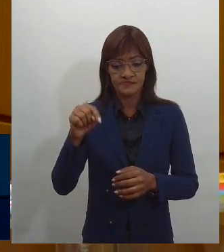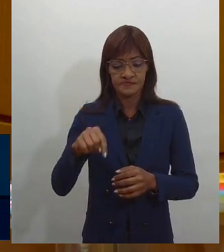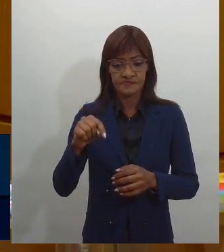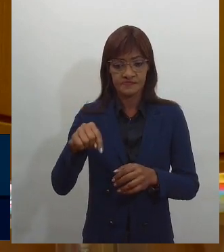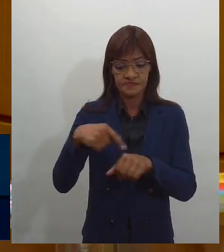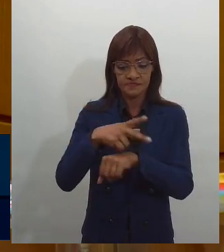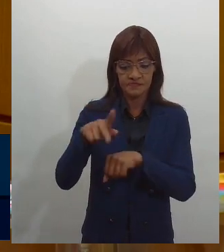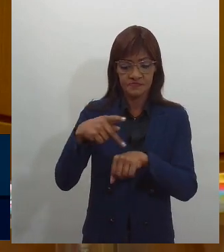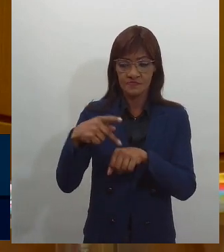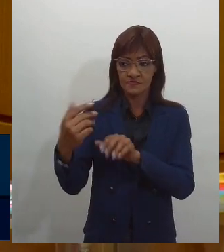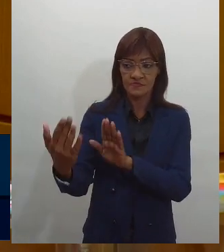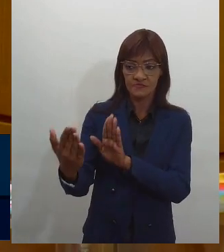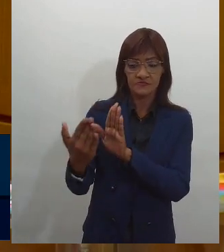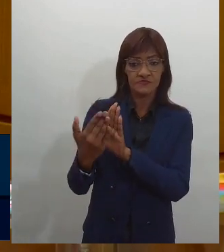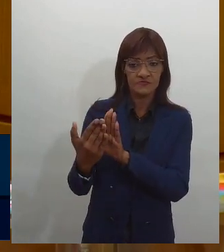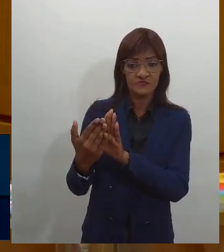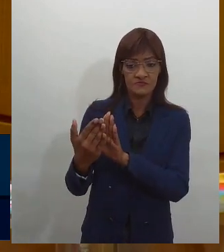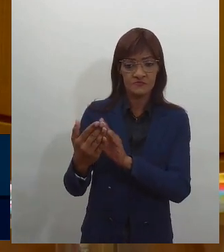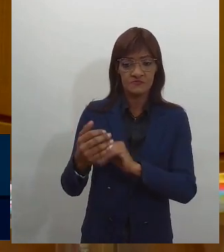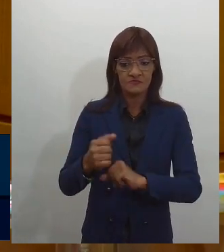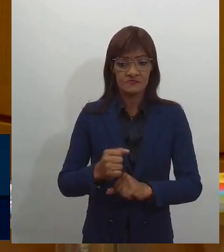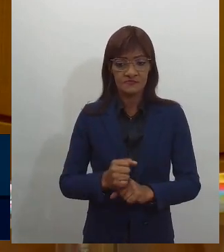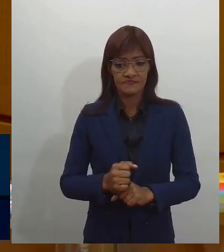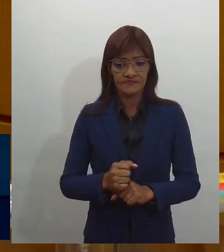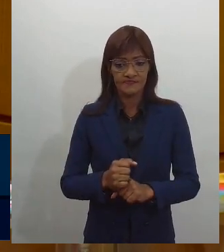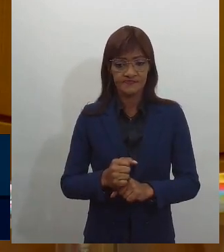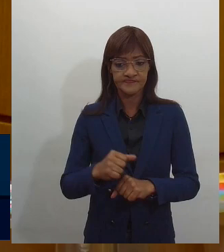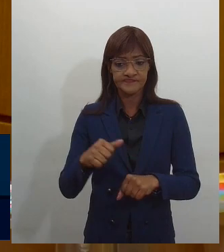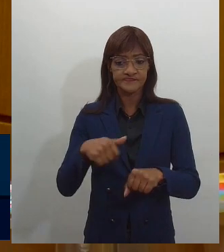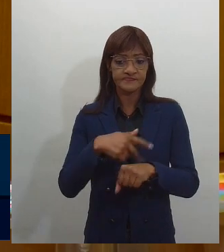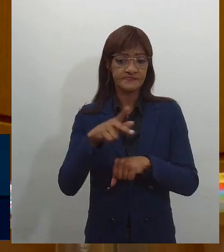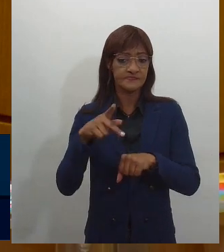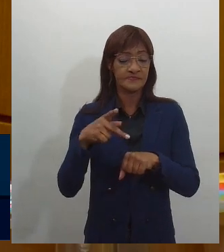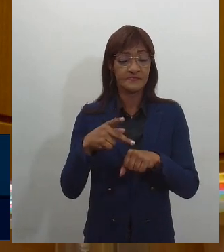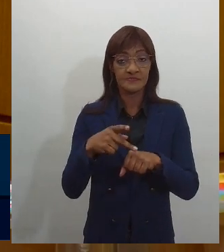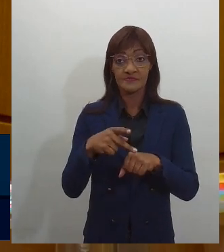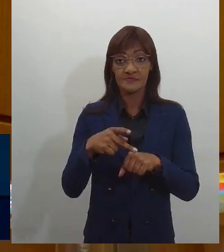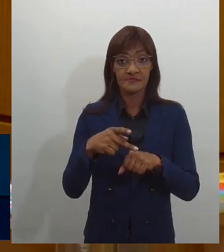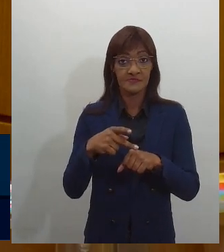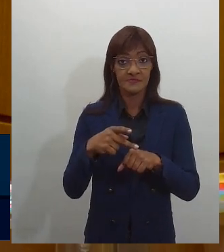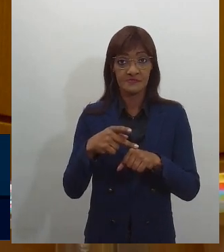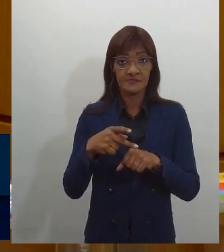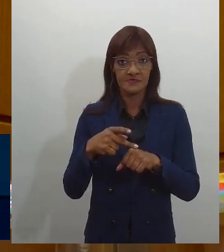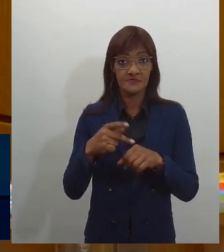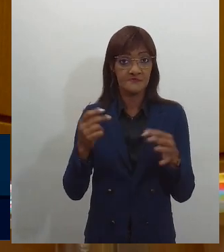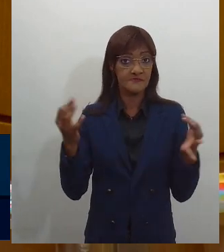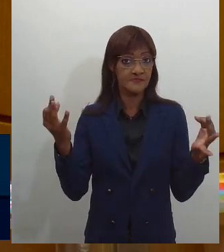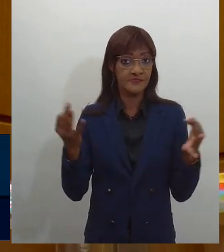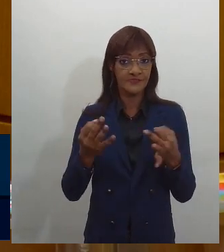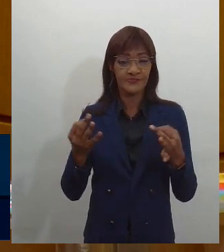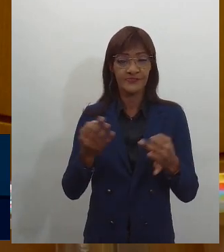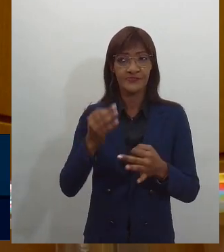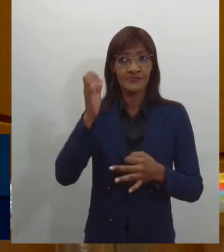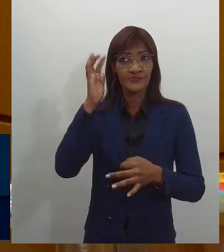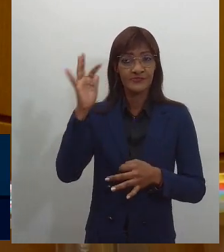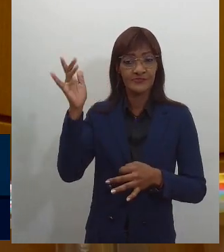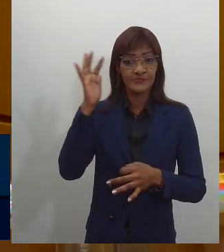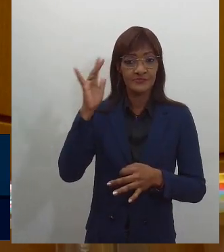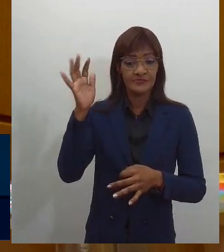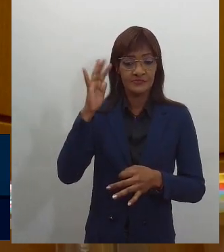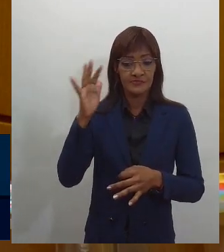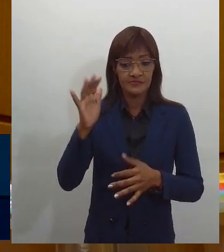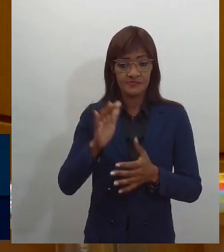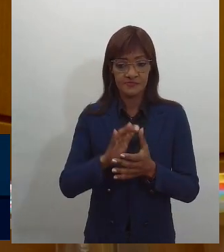onde foi construída a Praça Encantada, localizada aqui no, na Praça Fausto Cardoso e montada